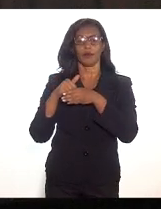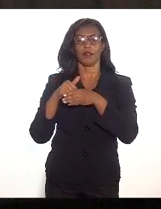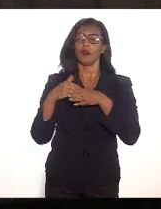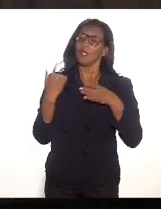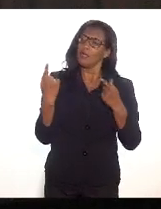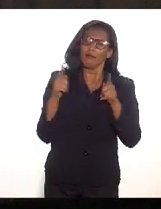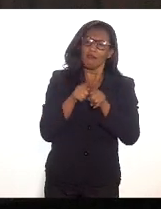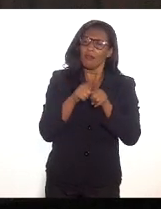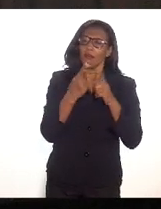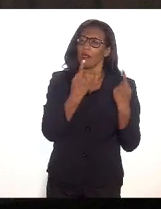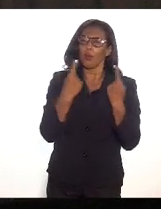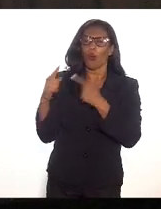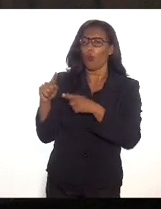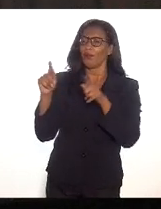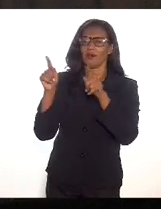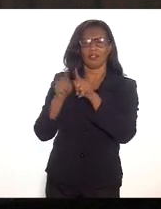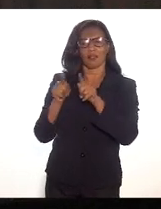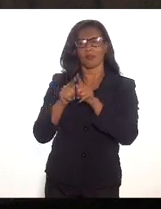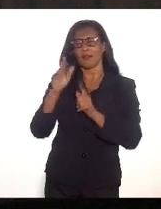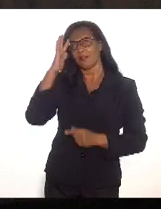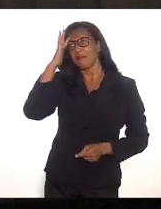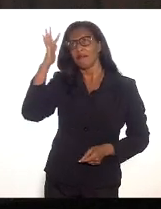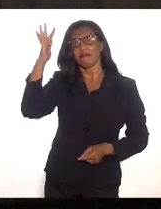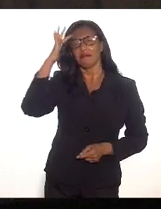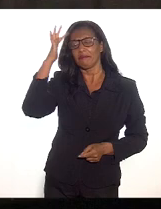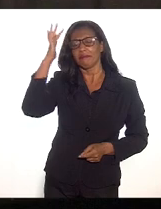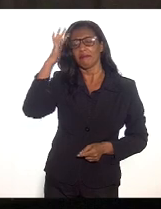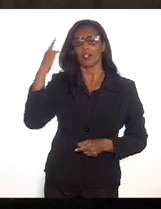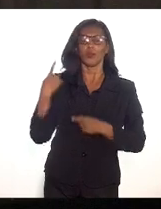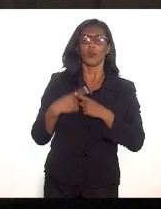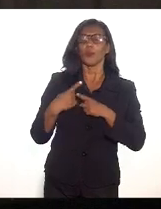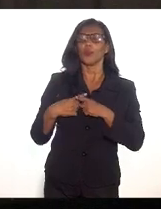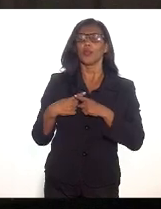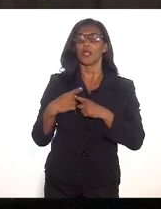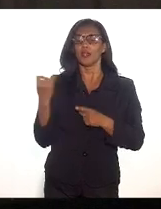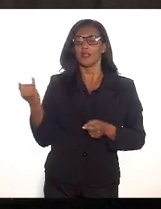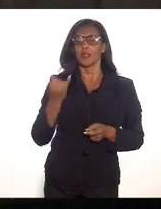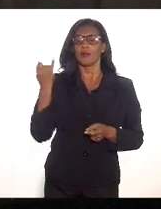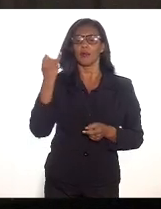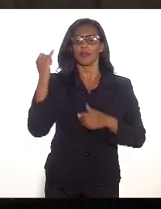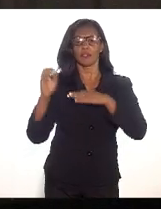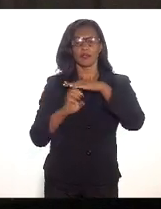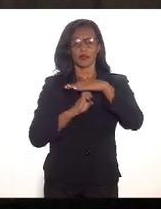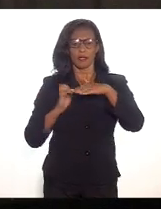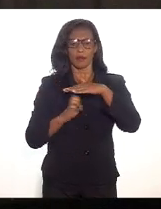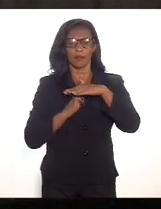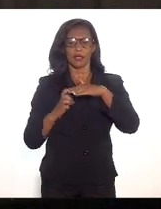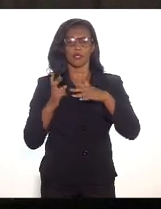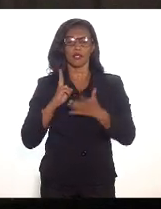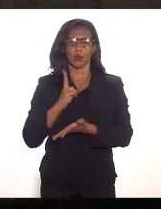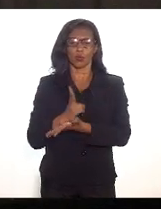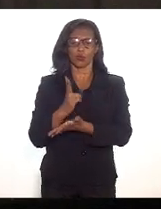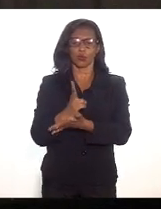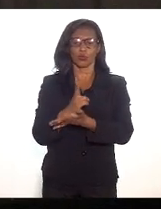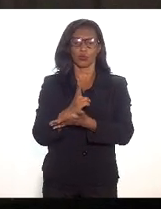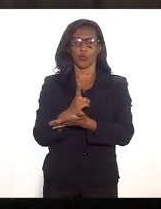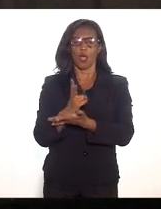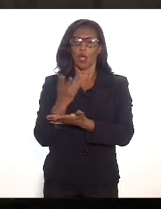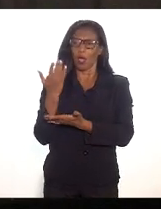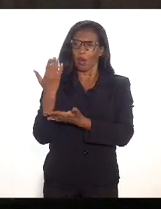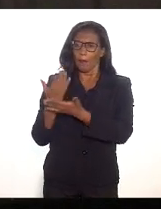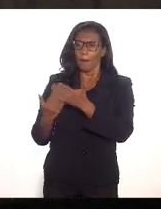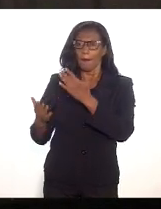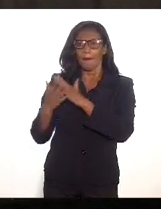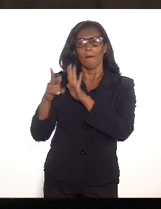que votaram contrário, que façam uma reflexão do porquê da importância dessa empresa continuar na mão do Estado para poder atender